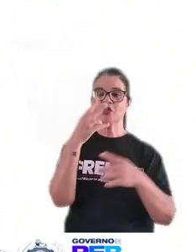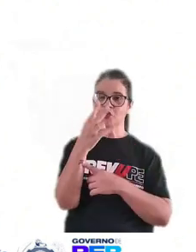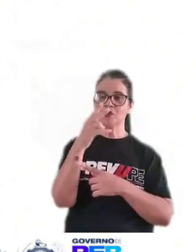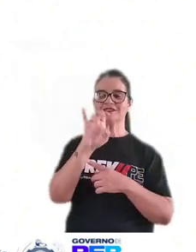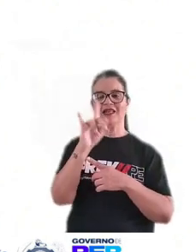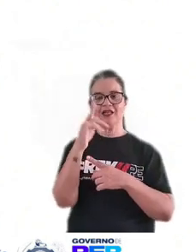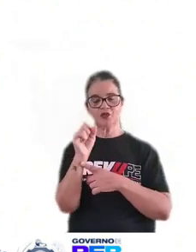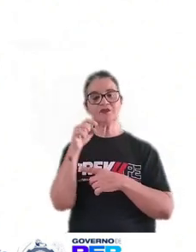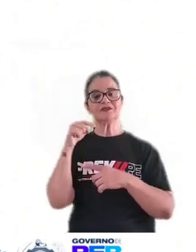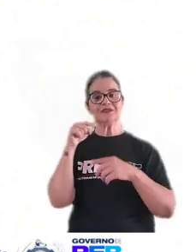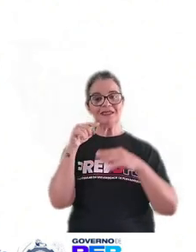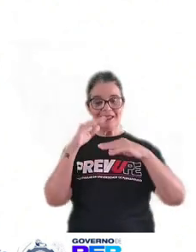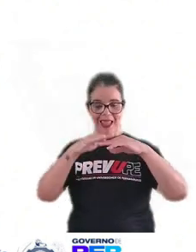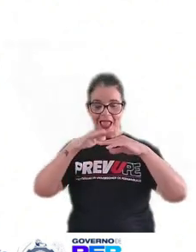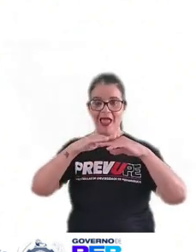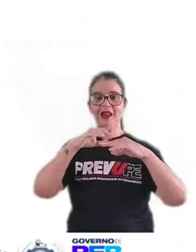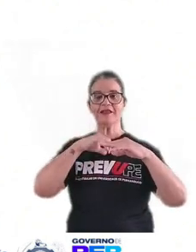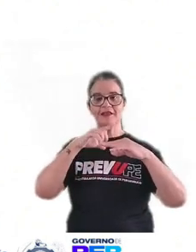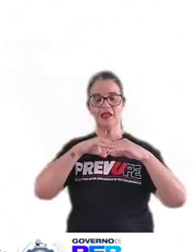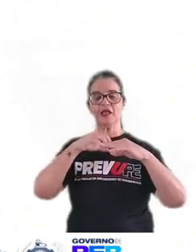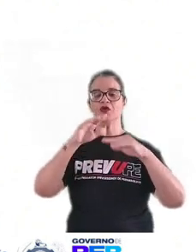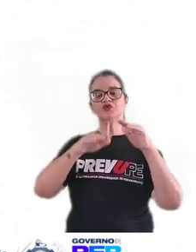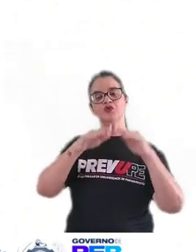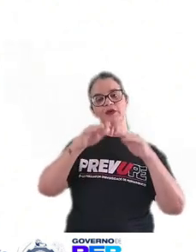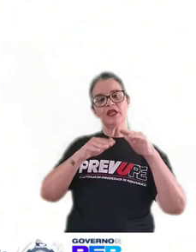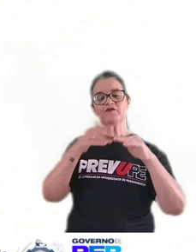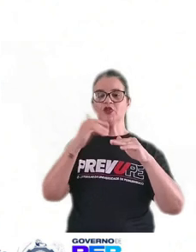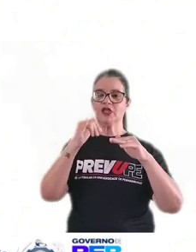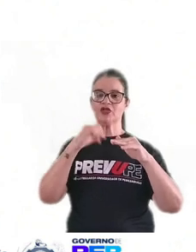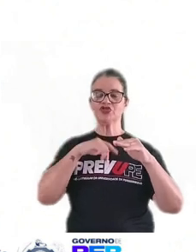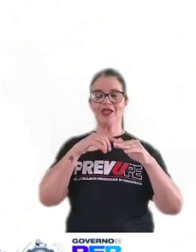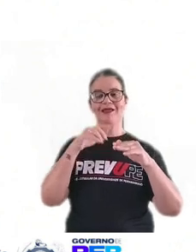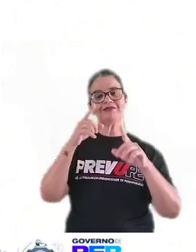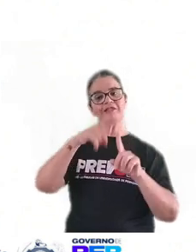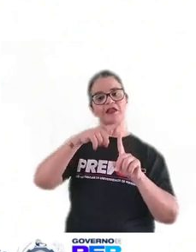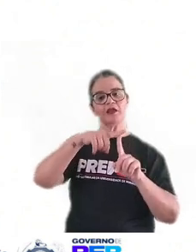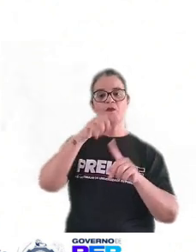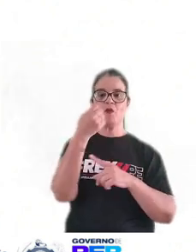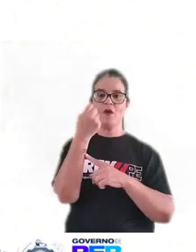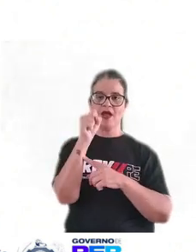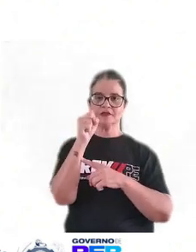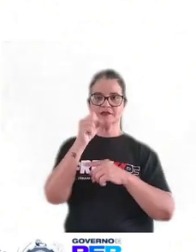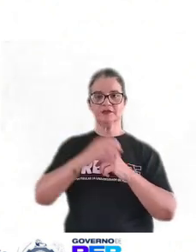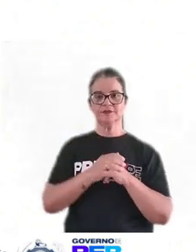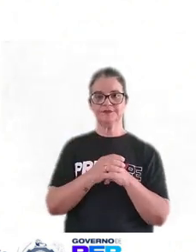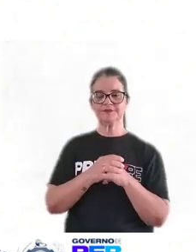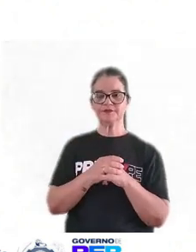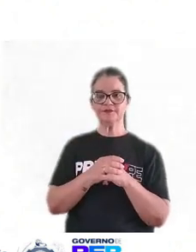4p6 4p6 4p6 3p6 4p6 6p6